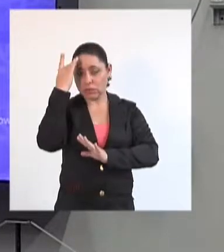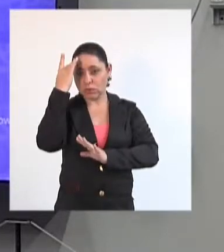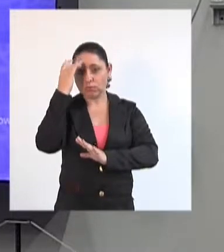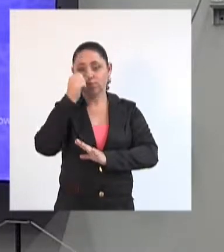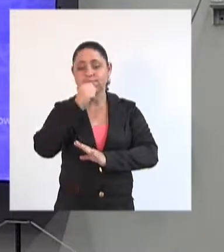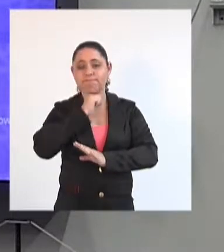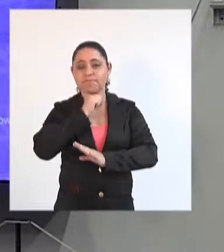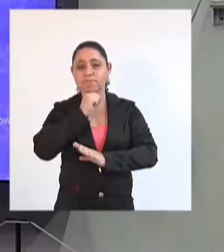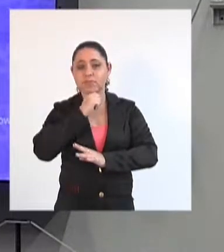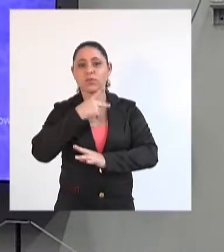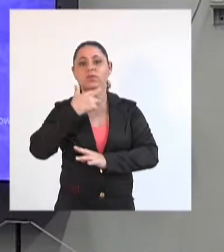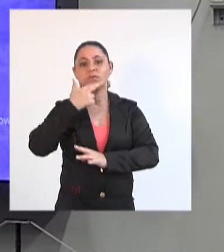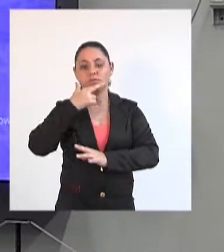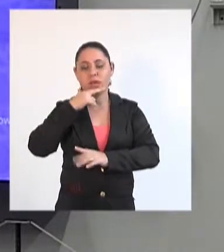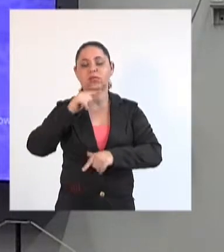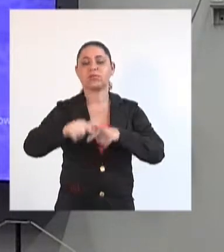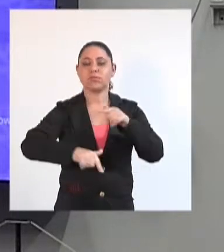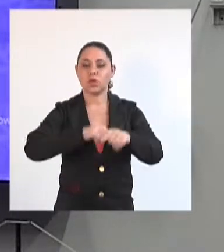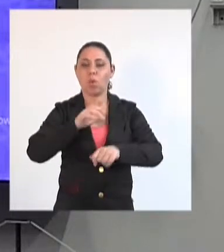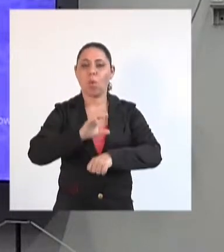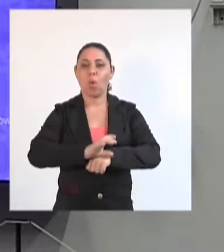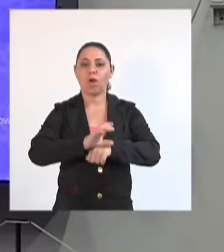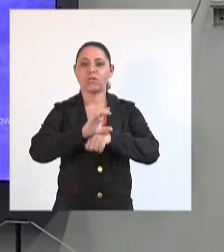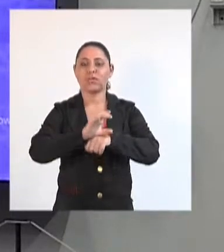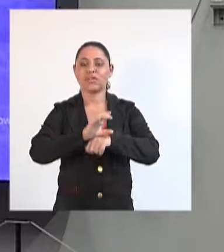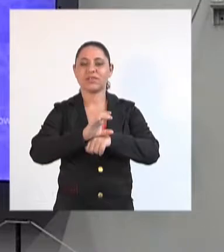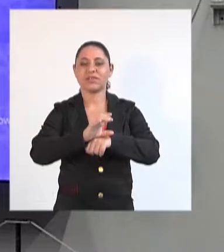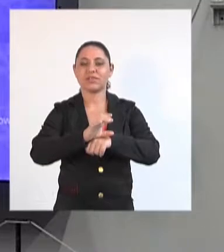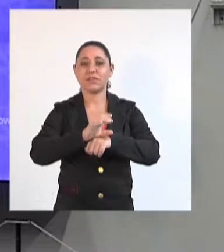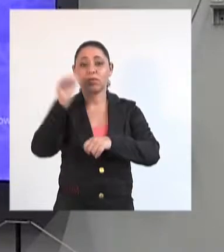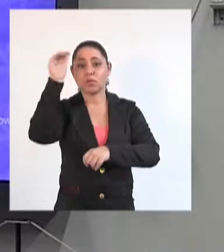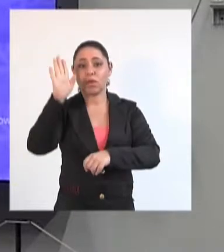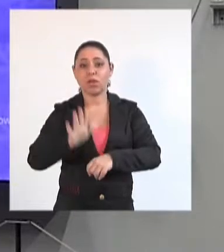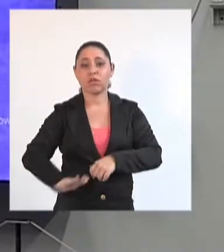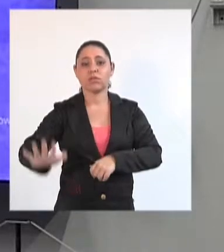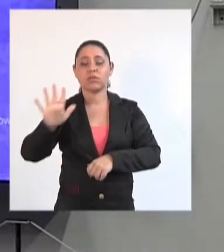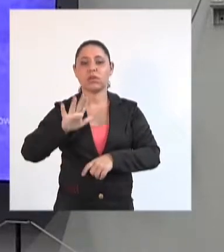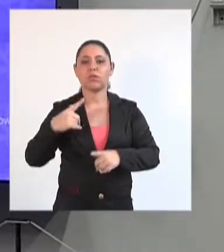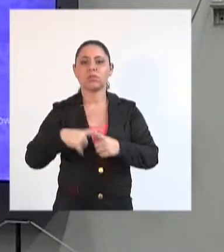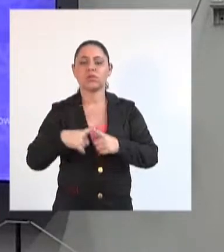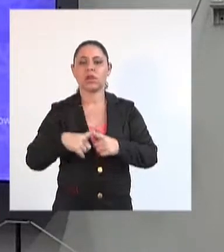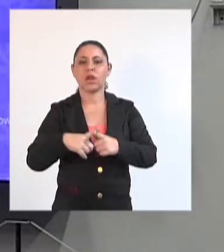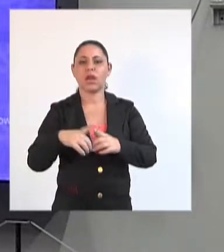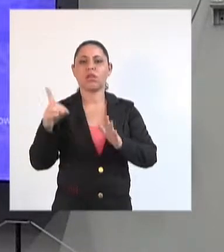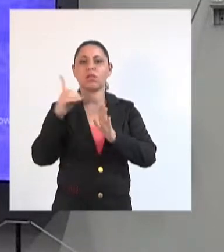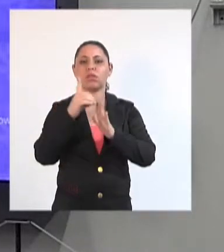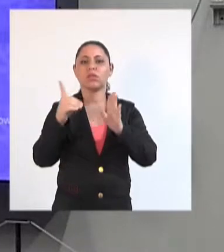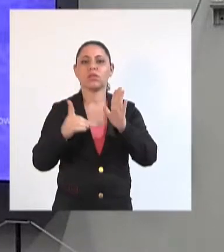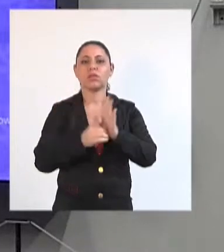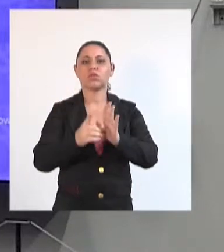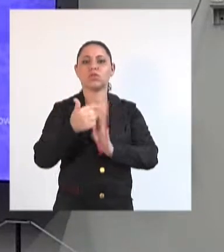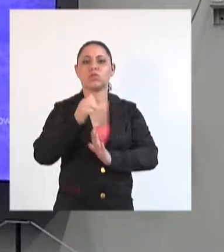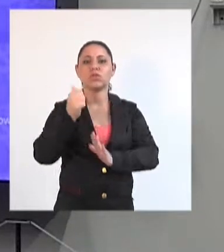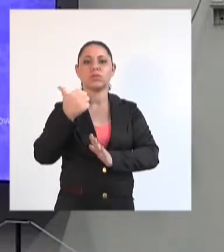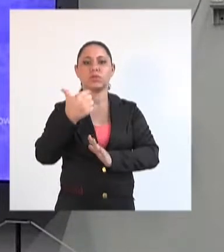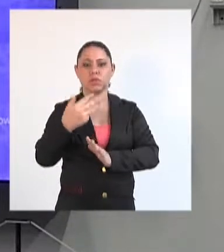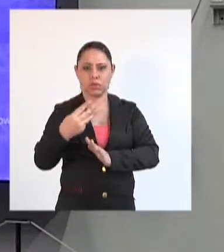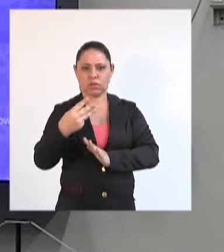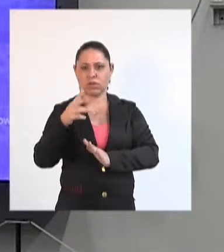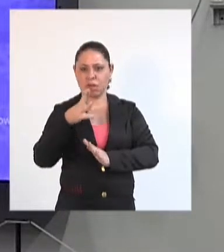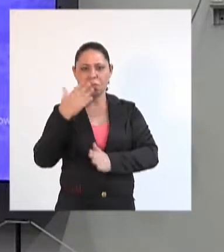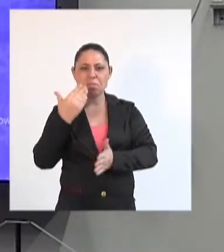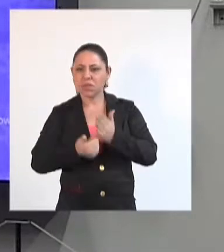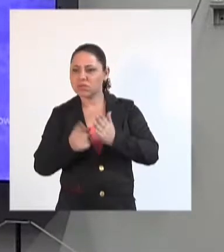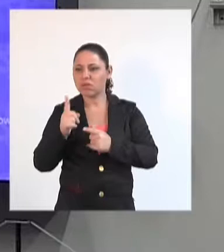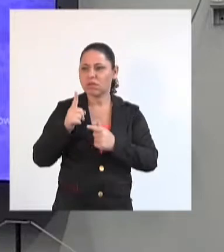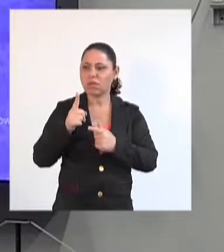trabalhou nisso quando estava lá no Conselho Nacional. E por que eu botei esse decreto em 2013? Ele não está perdido aí, não.